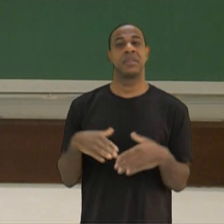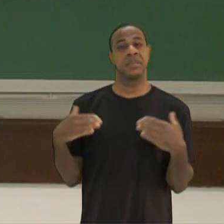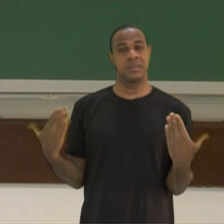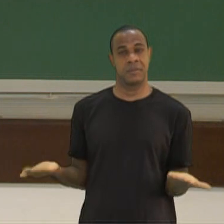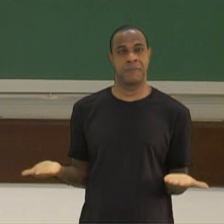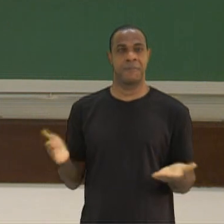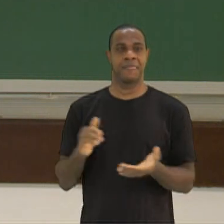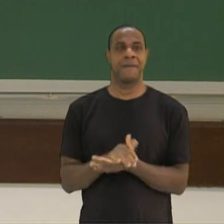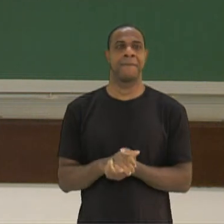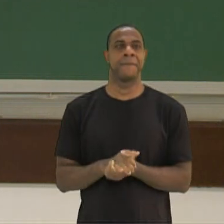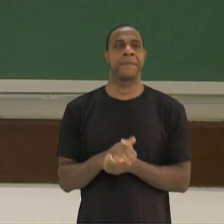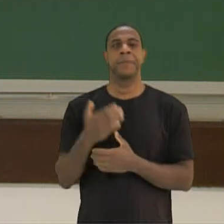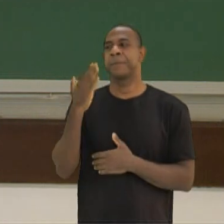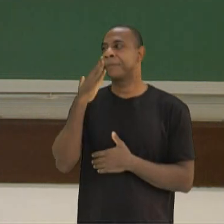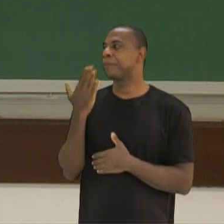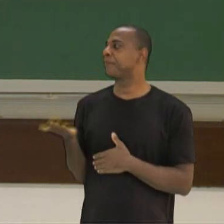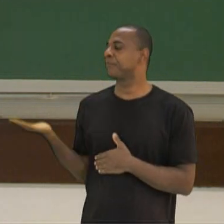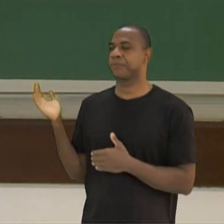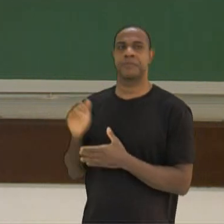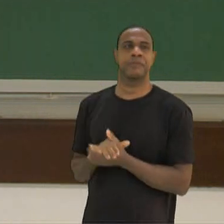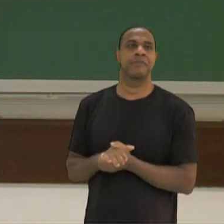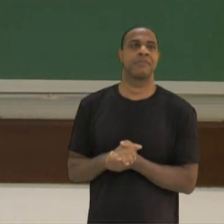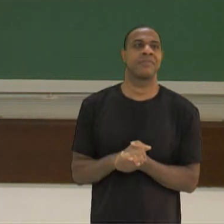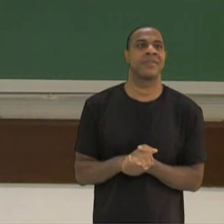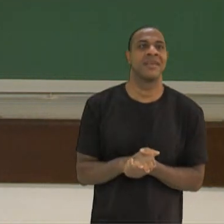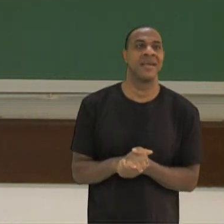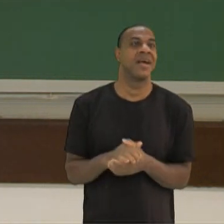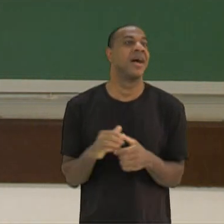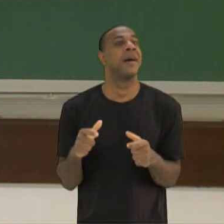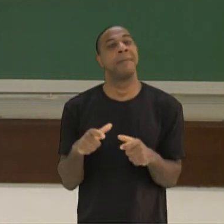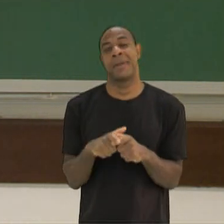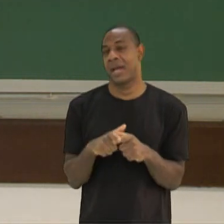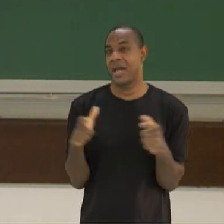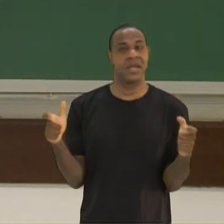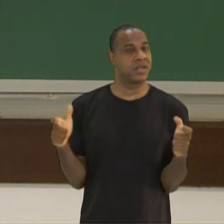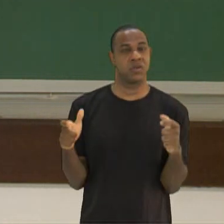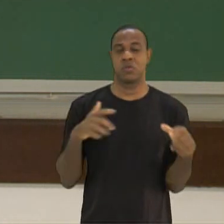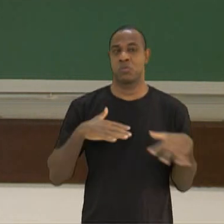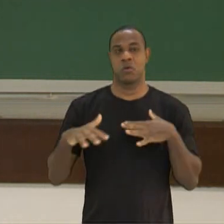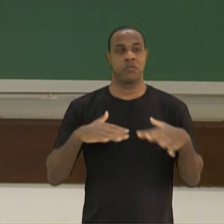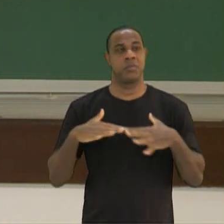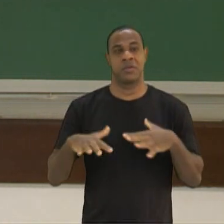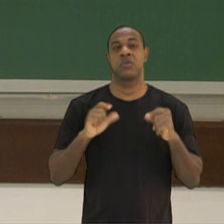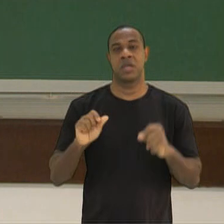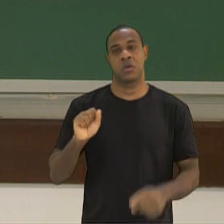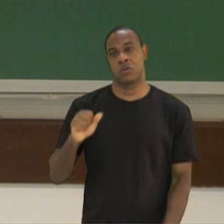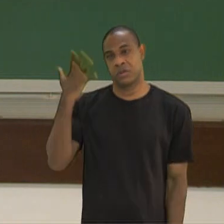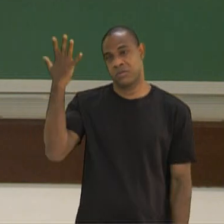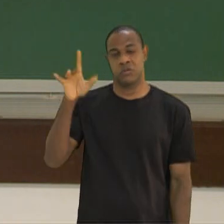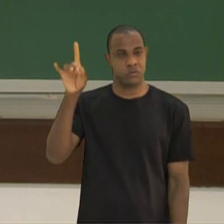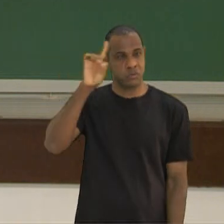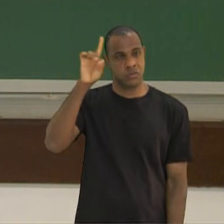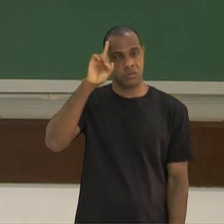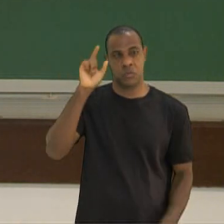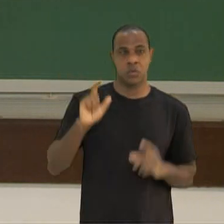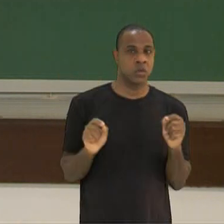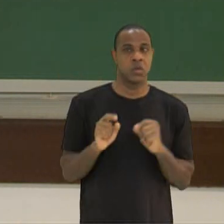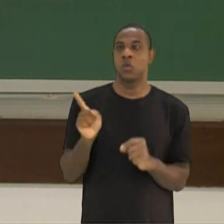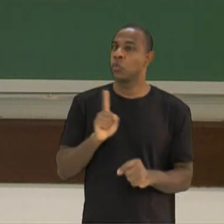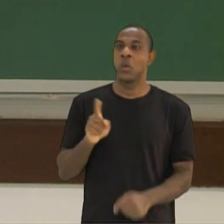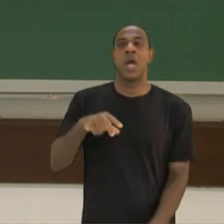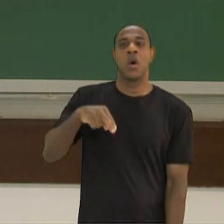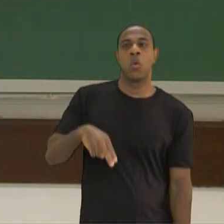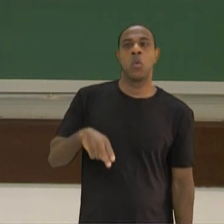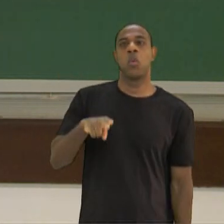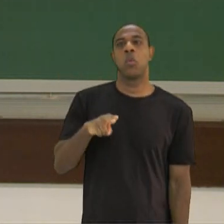Muito bem, então olha só, a maior parte, a grande parte dos movimentos que acontecem no nosso dia a dia, eles não são